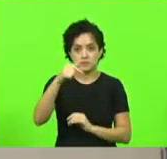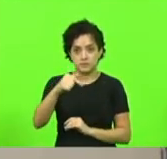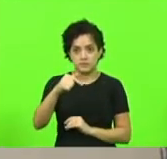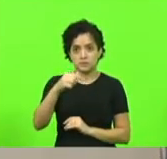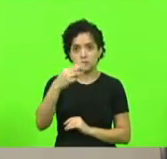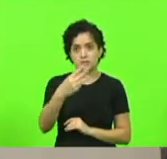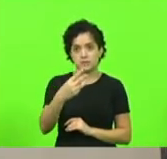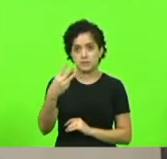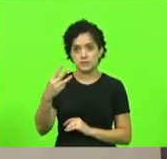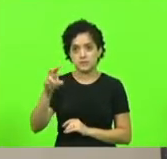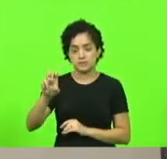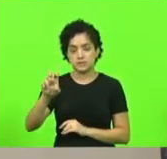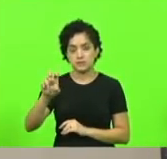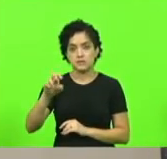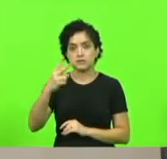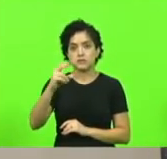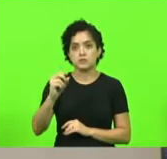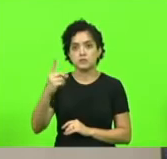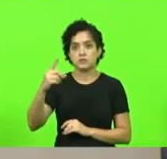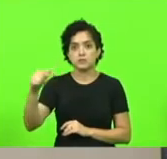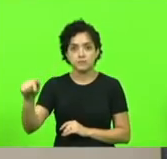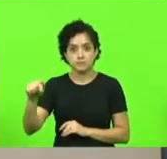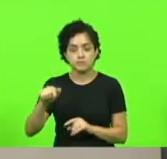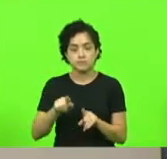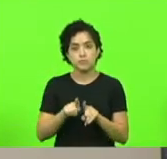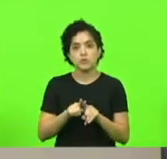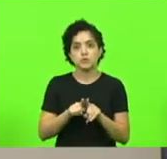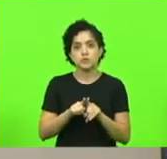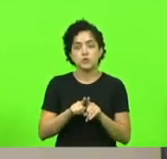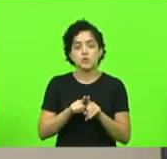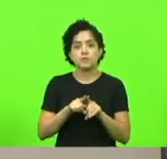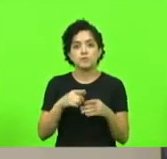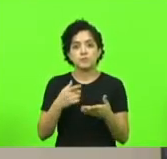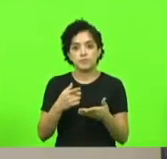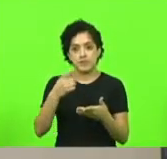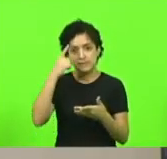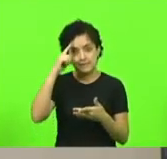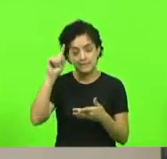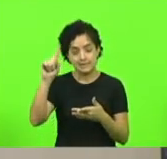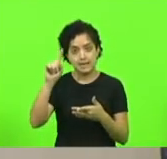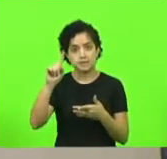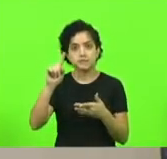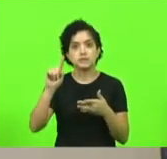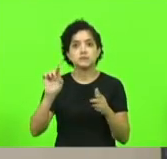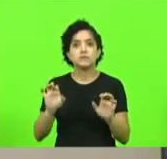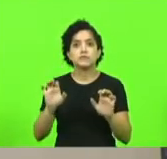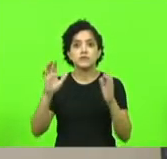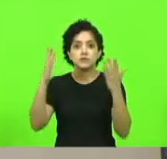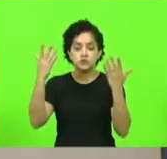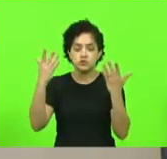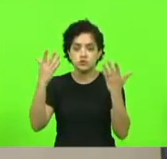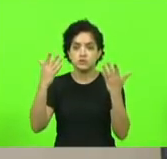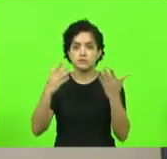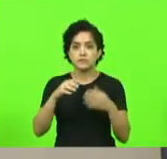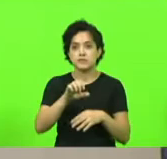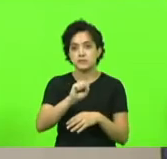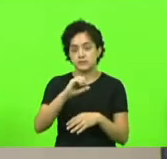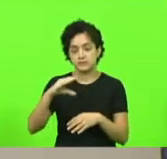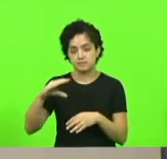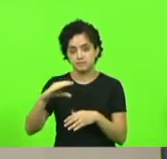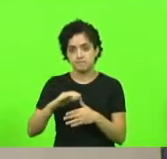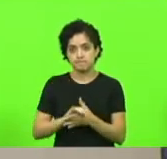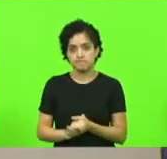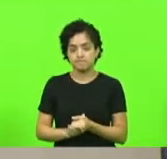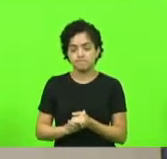17.335 de 2017, que consolida as leis que dispõem sobre a instituição de datas festivas alusivas no âmbito do Estado de Santa Catarina